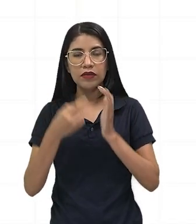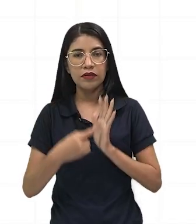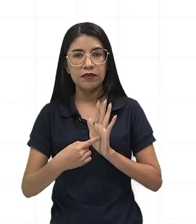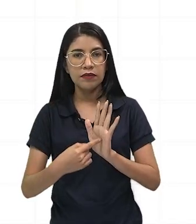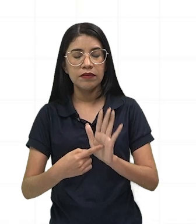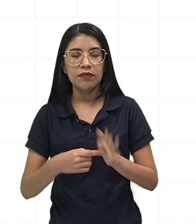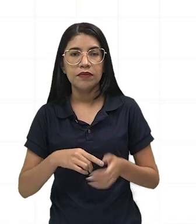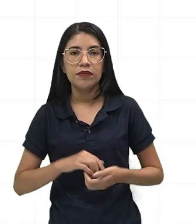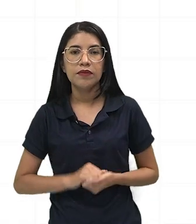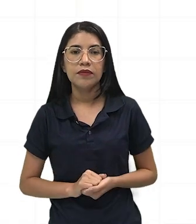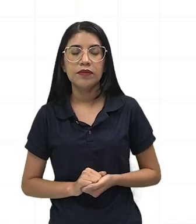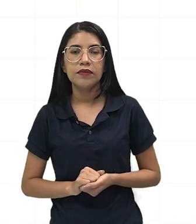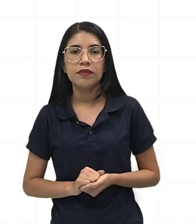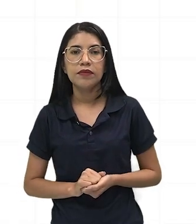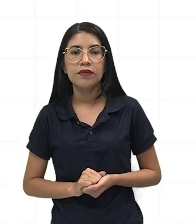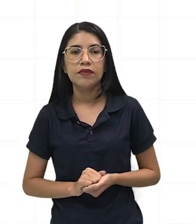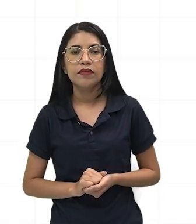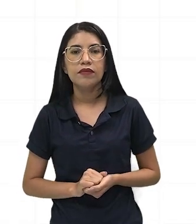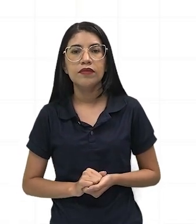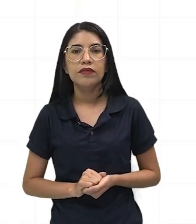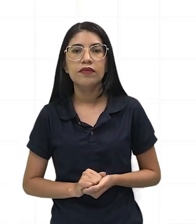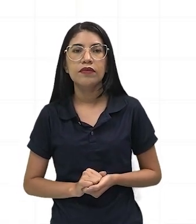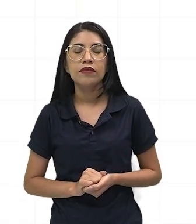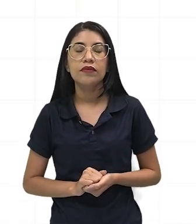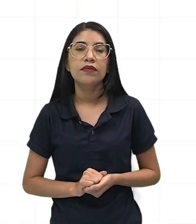gráfico de linhas.